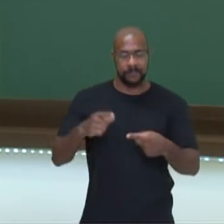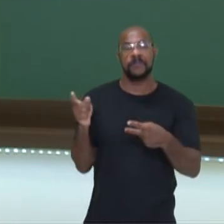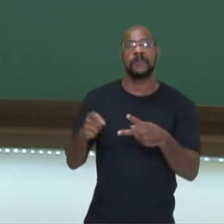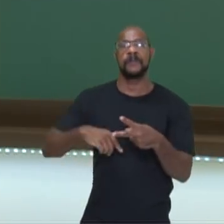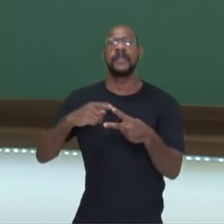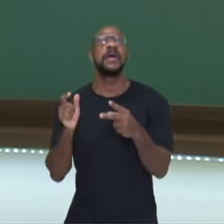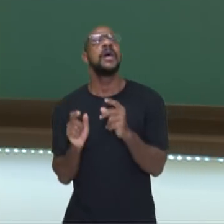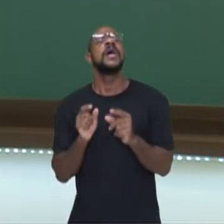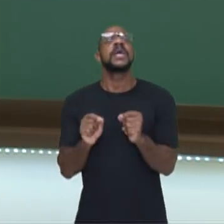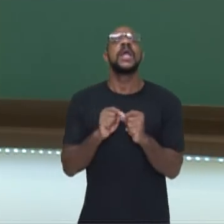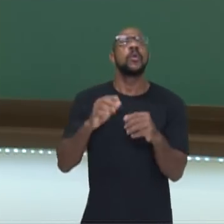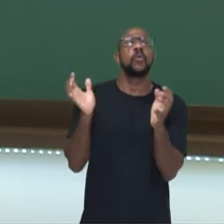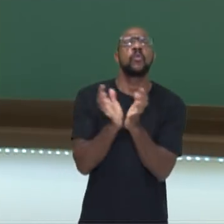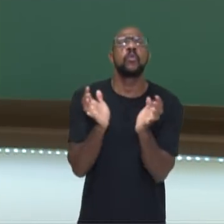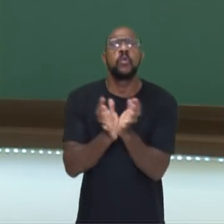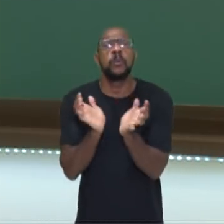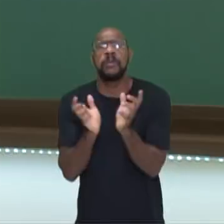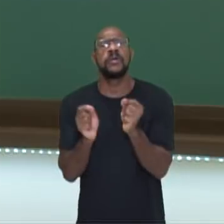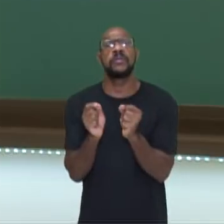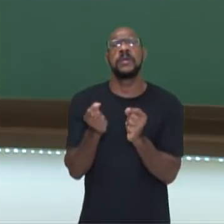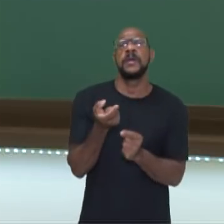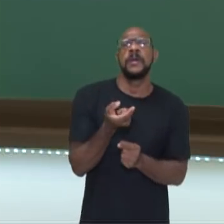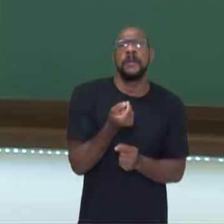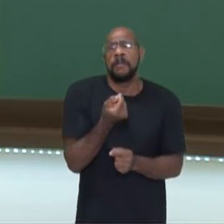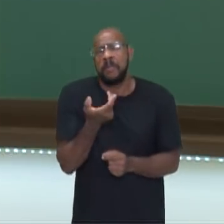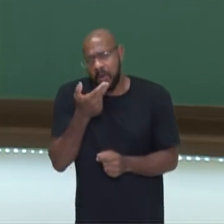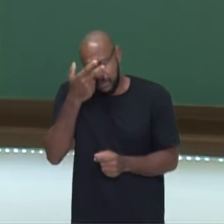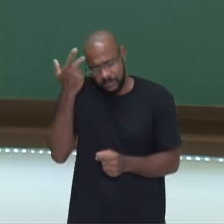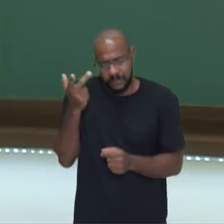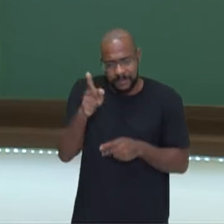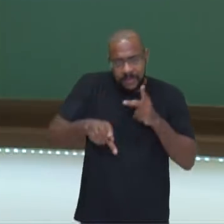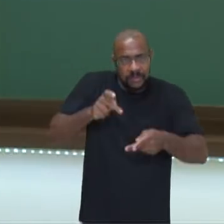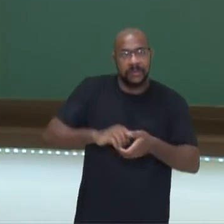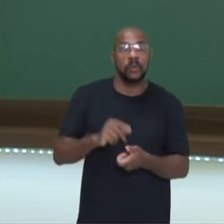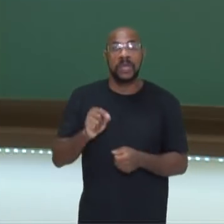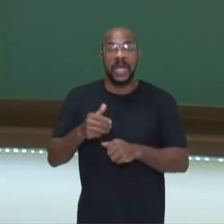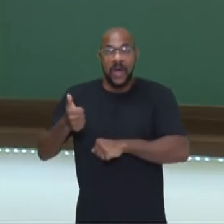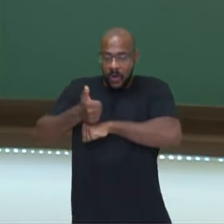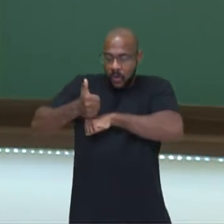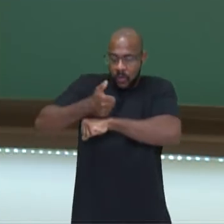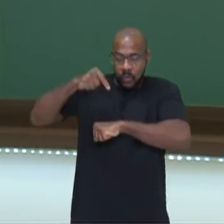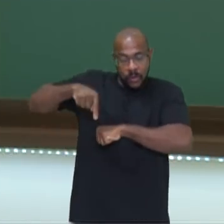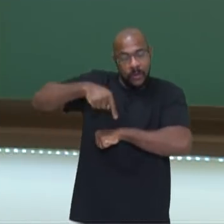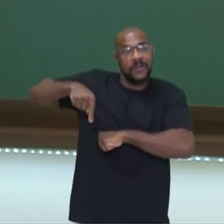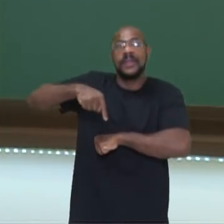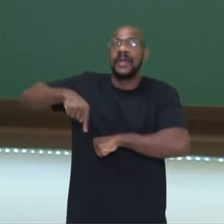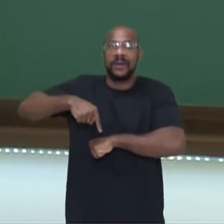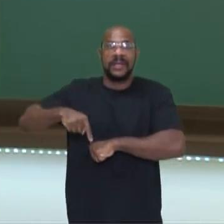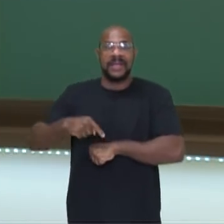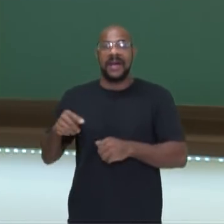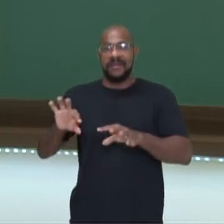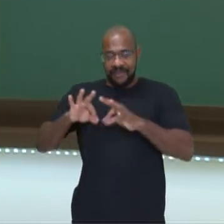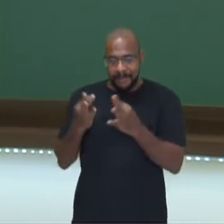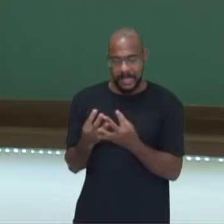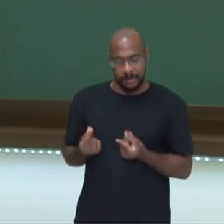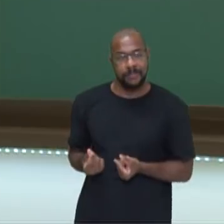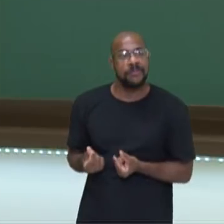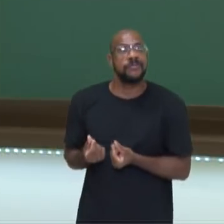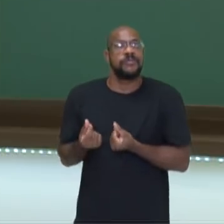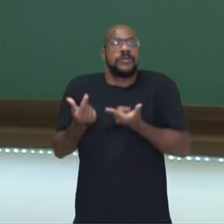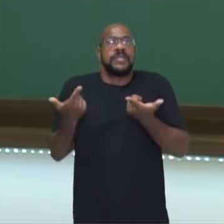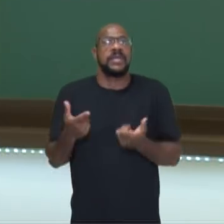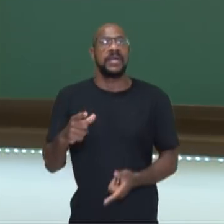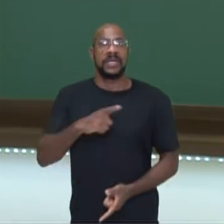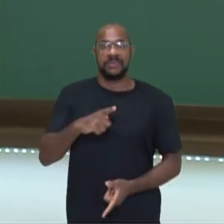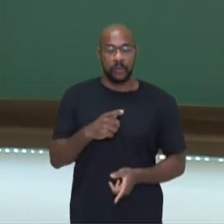eram este grupo de pequeno número de indivíduos? Os coronéis dessas famílias mais ricas, mais abastadas, que